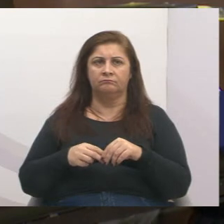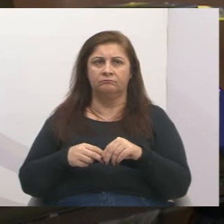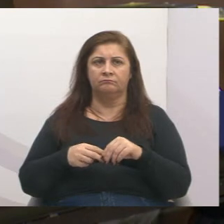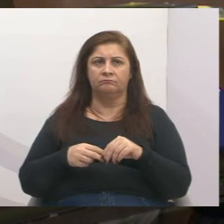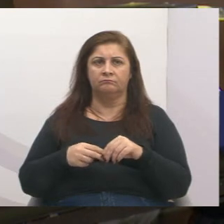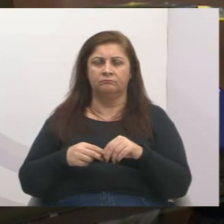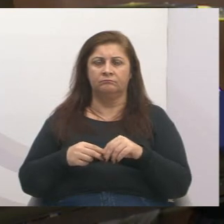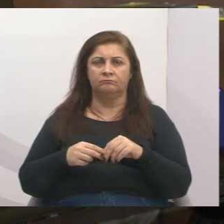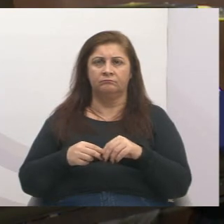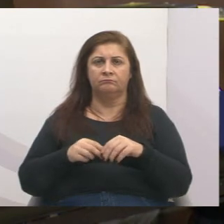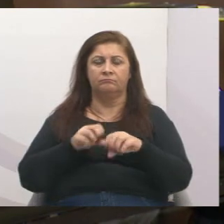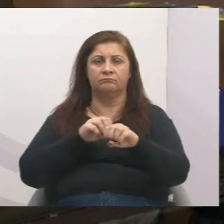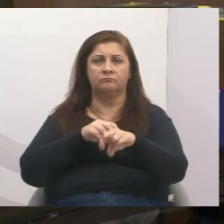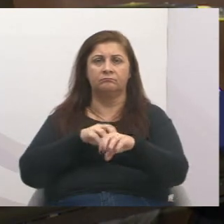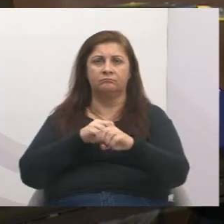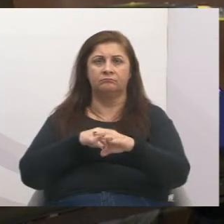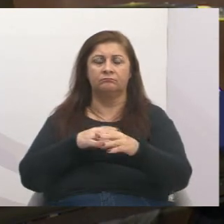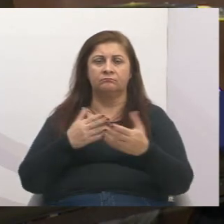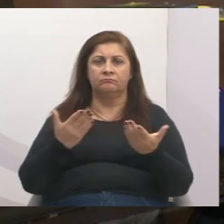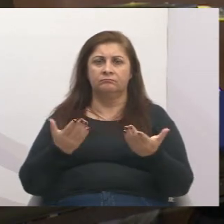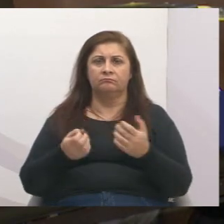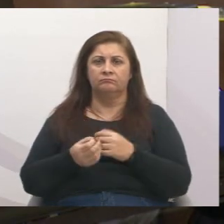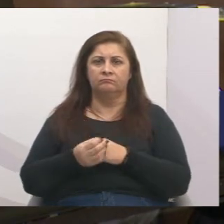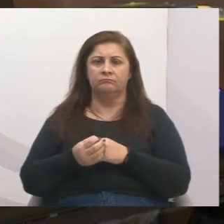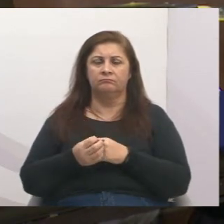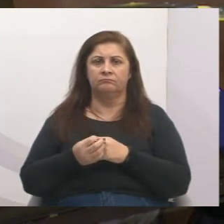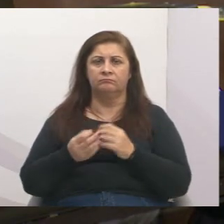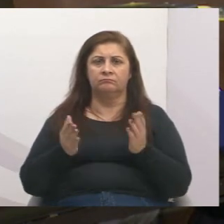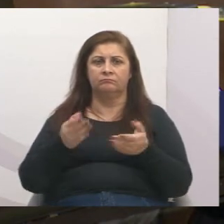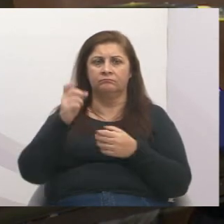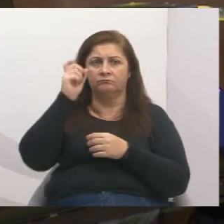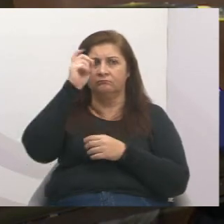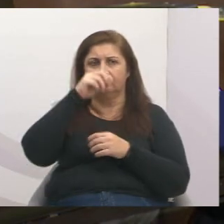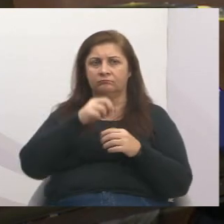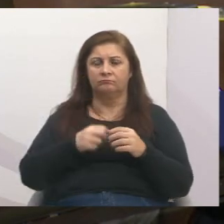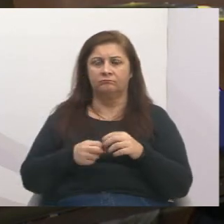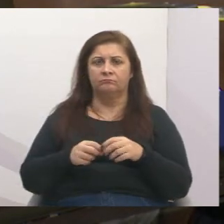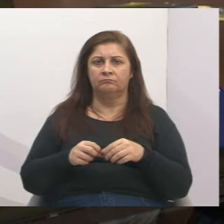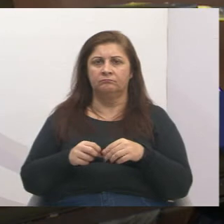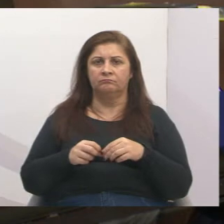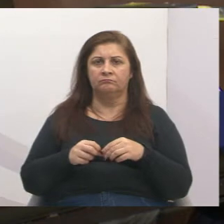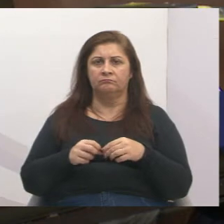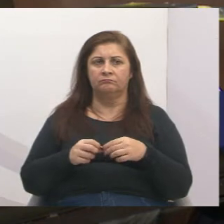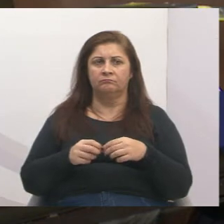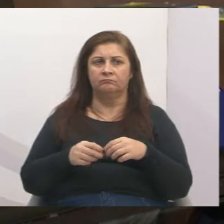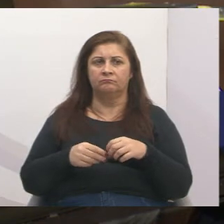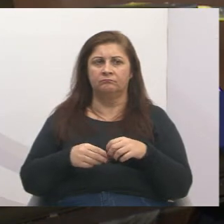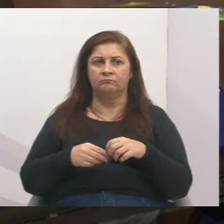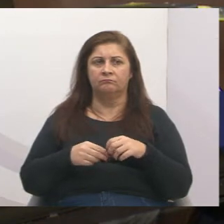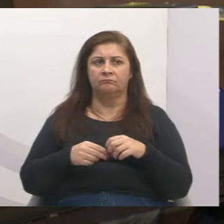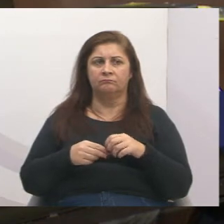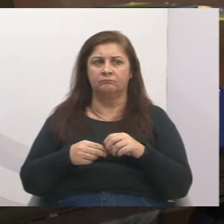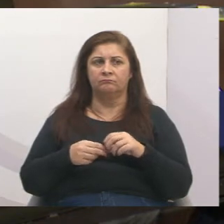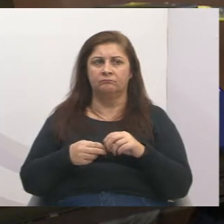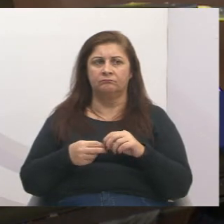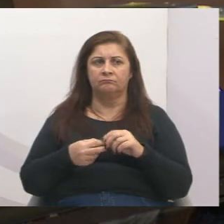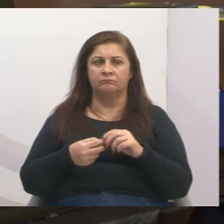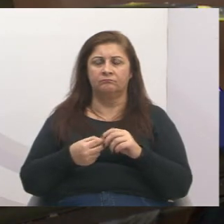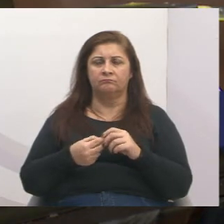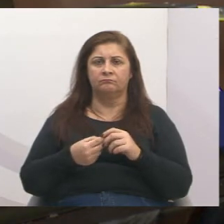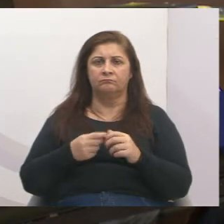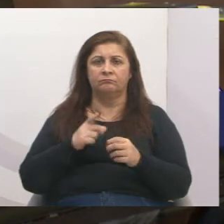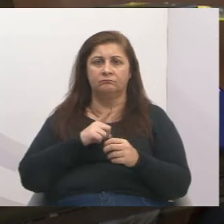A educação nossa, olha, está muito difícil. Você pega hoje umas crianças, adolescentes, está